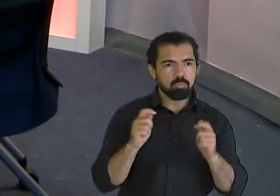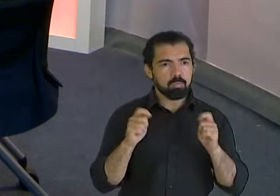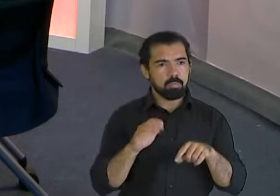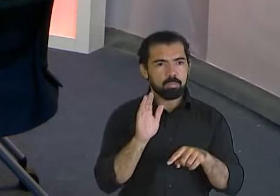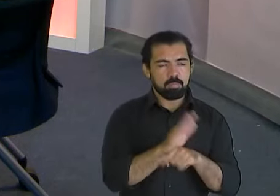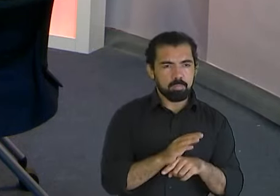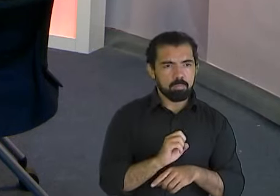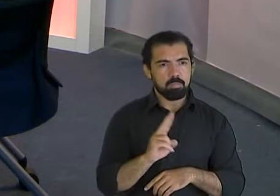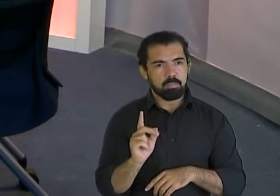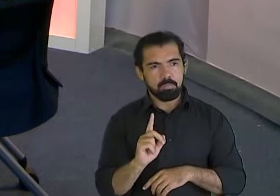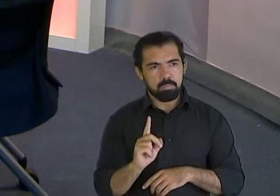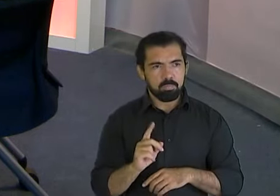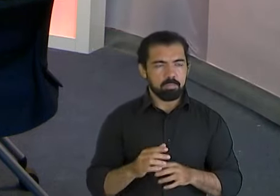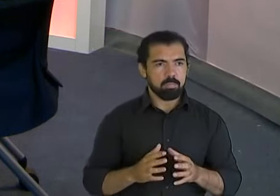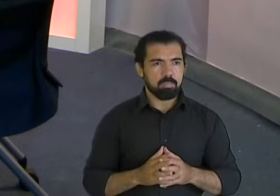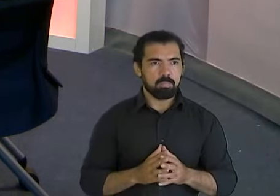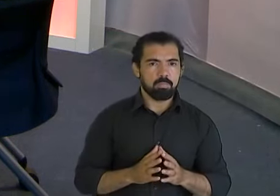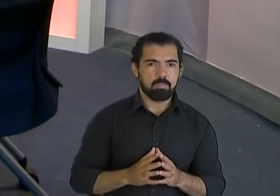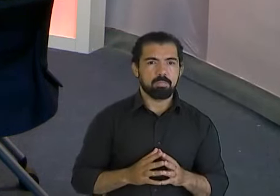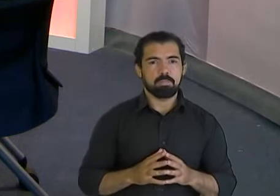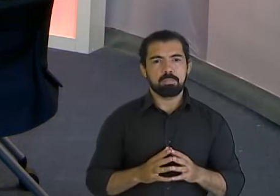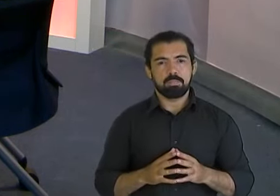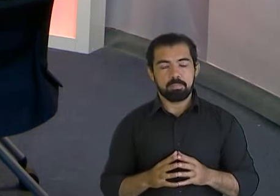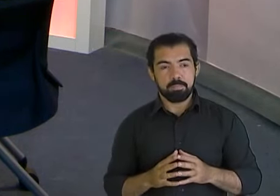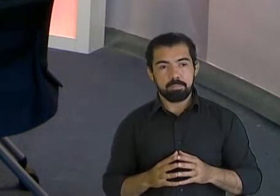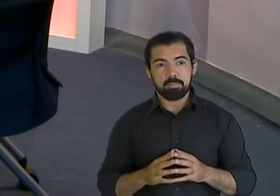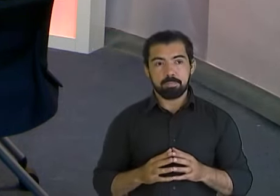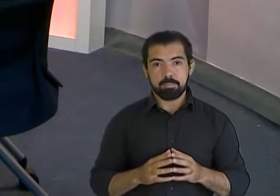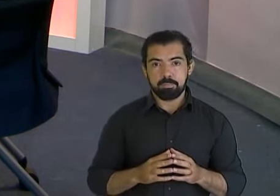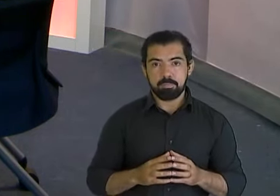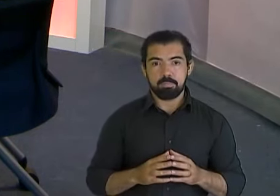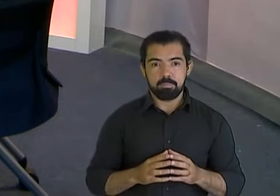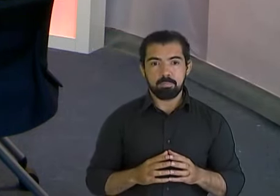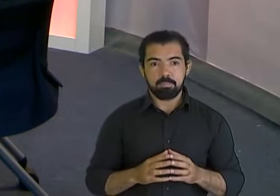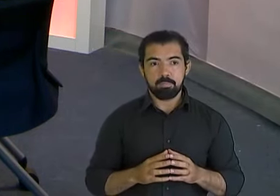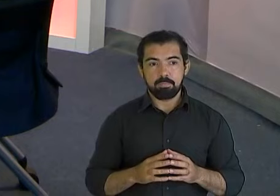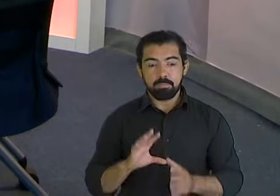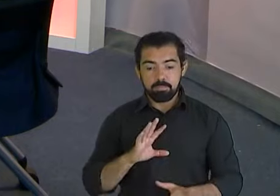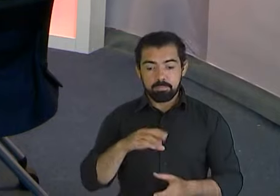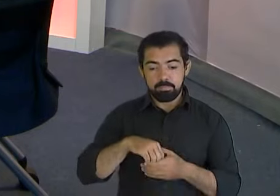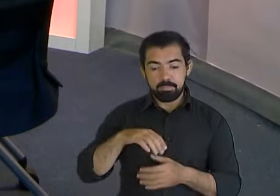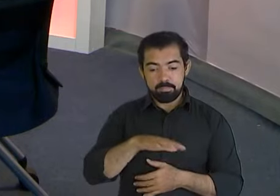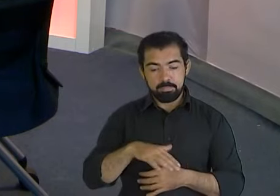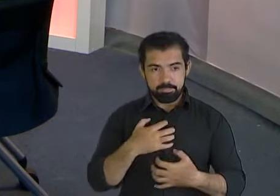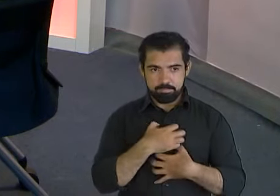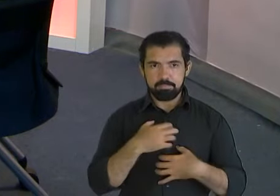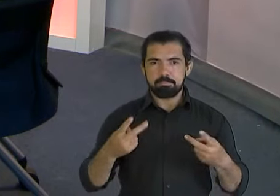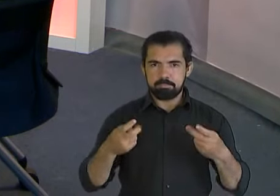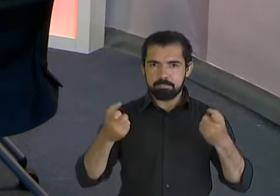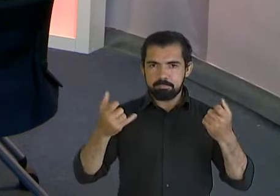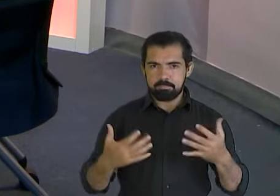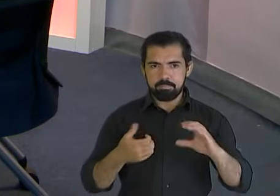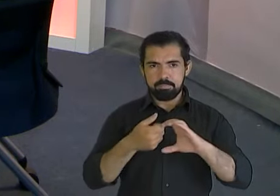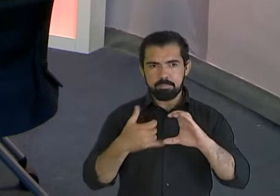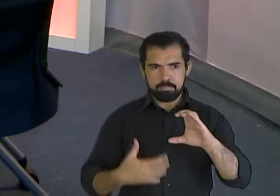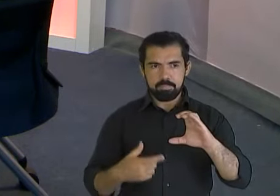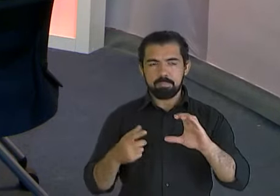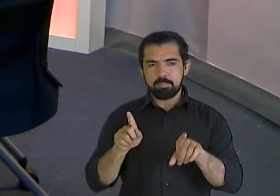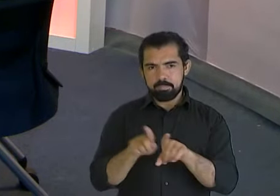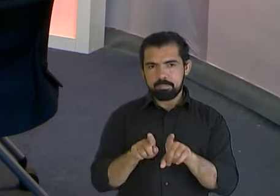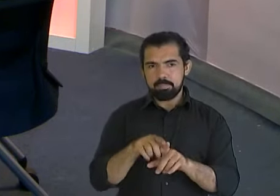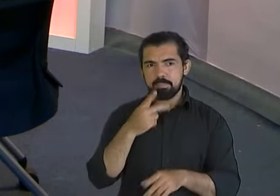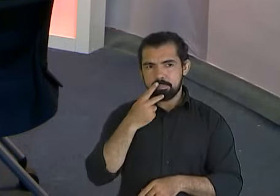família que está ou não, se é ou não, o que ela deve fazer? Acho que assim, dentro dos sintomas que eu falei, né, dos critérios, na verdade, que eu falei,